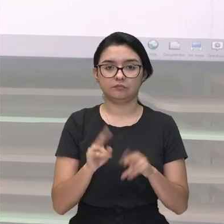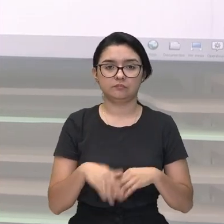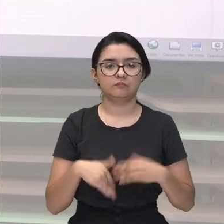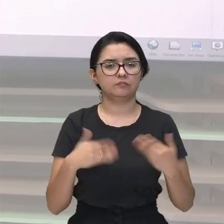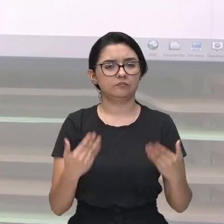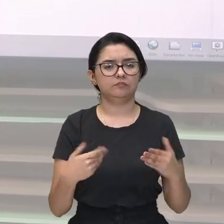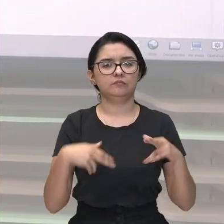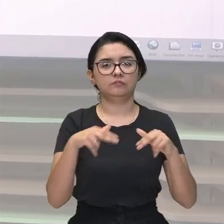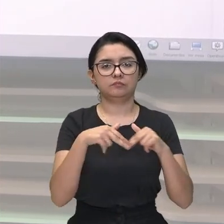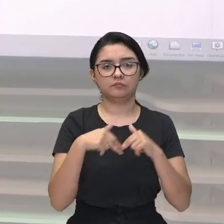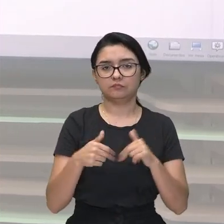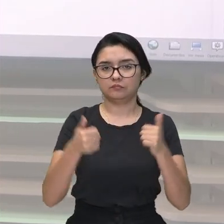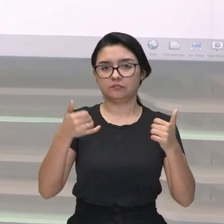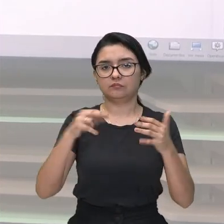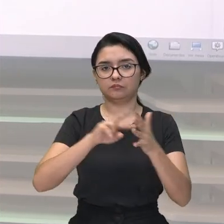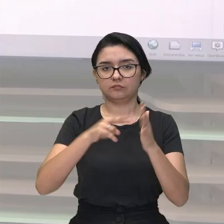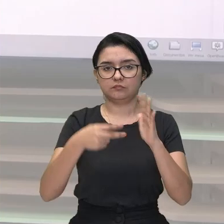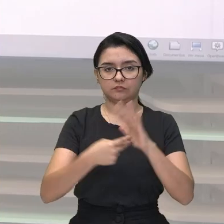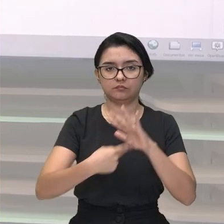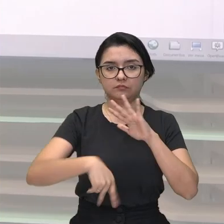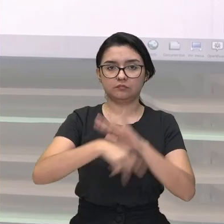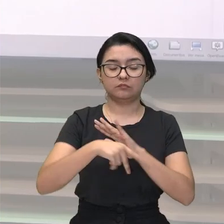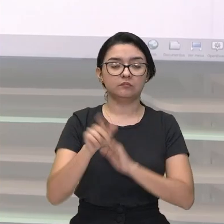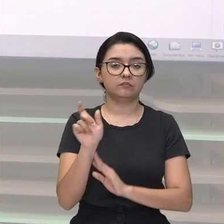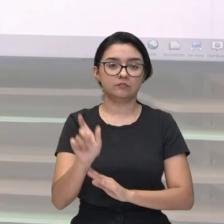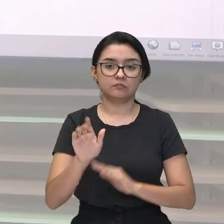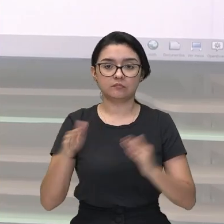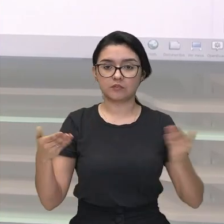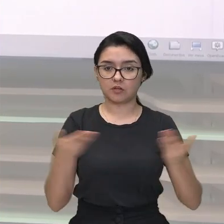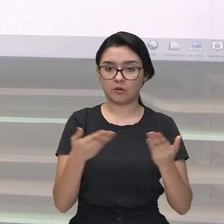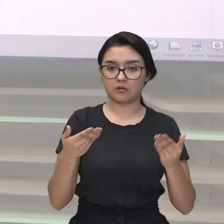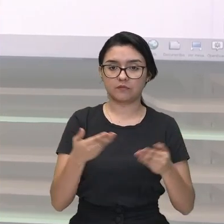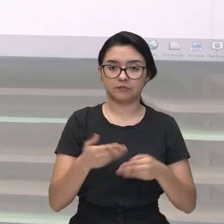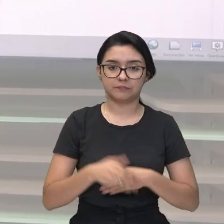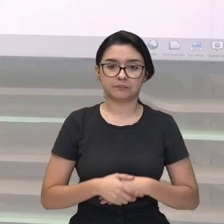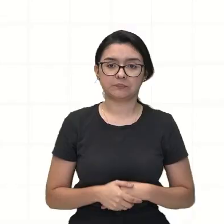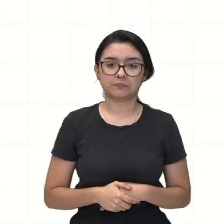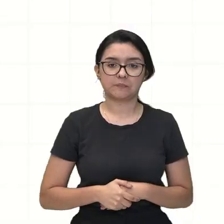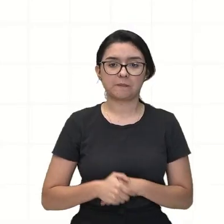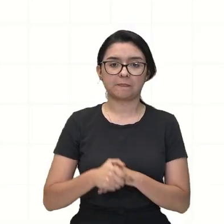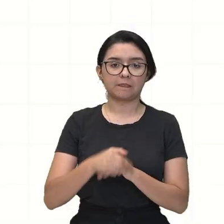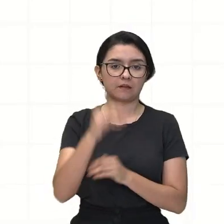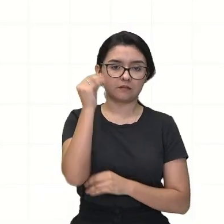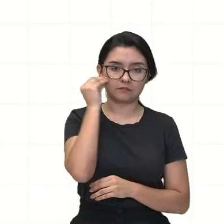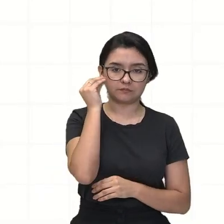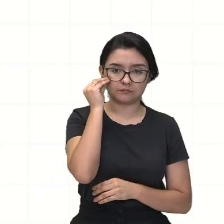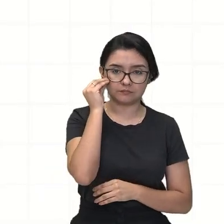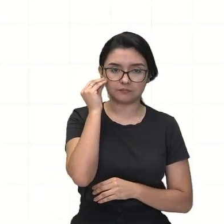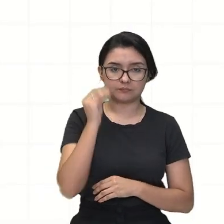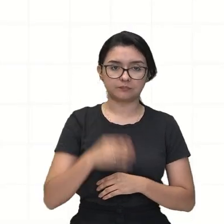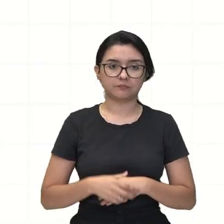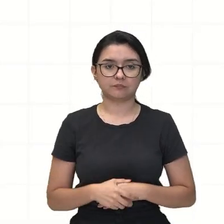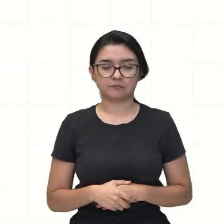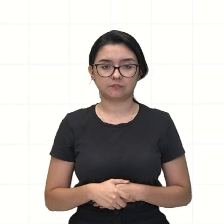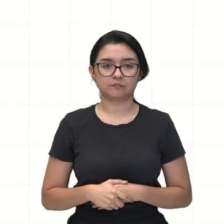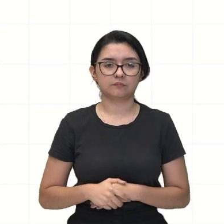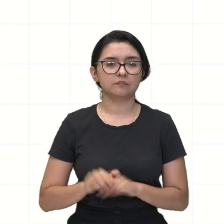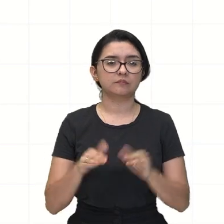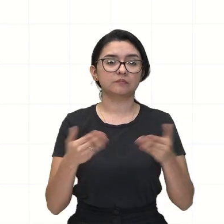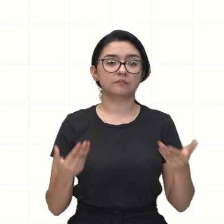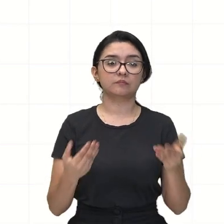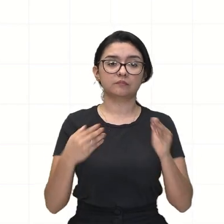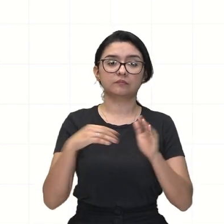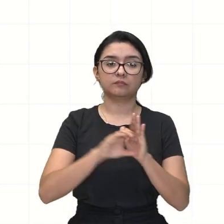da etimologia da palavra, frações equivalentes, vamos ver a sua definição. Me acompanhe na cartela. Então, por